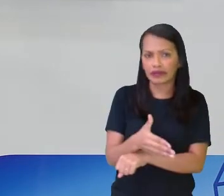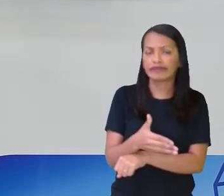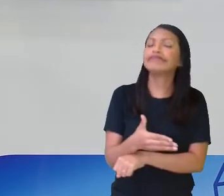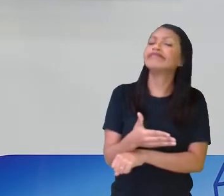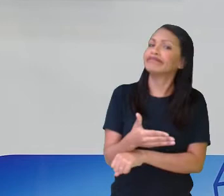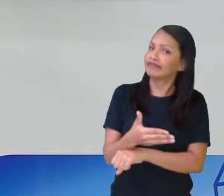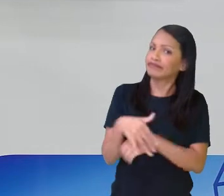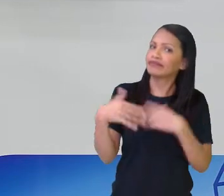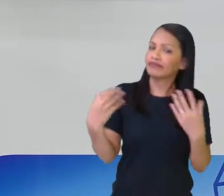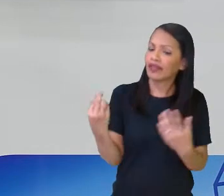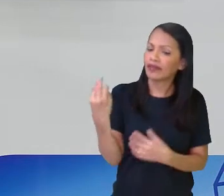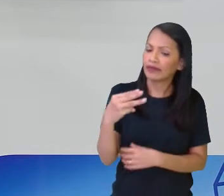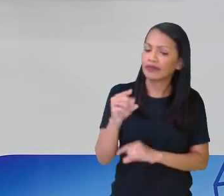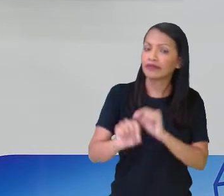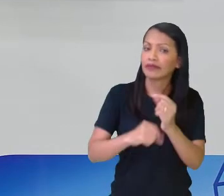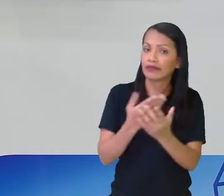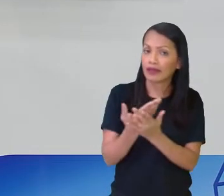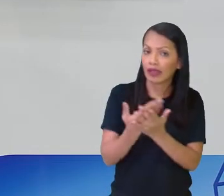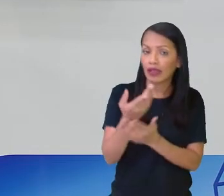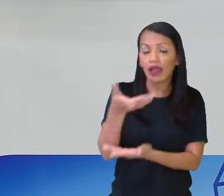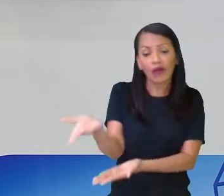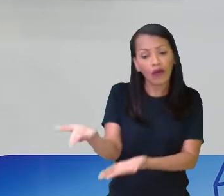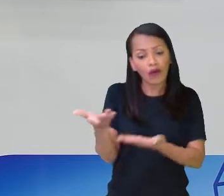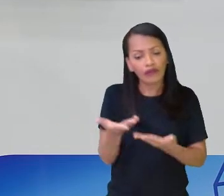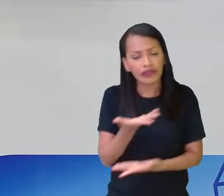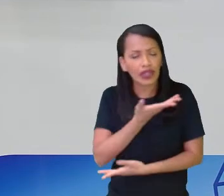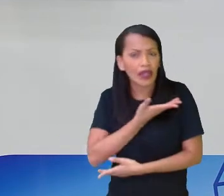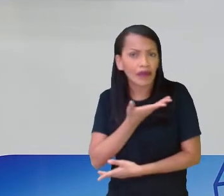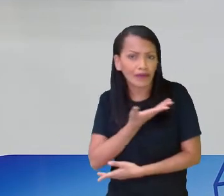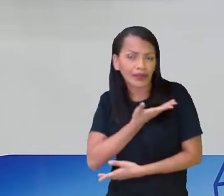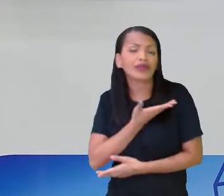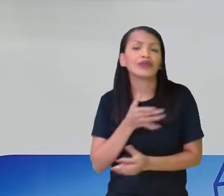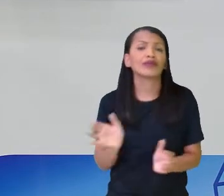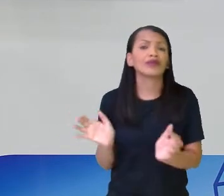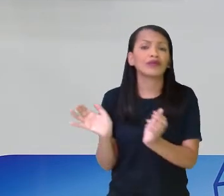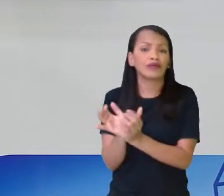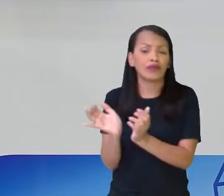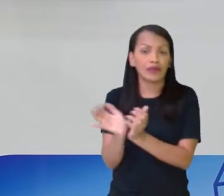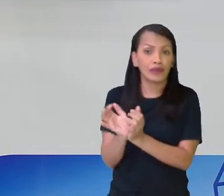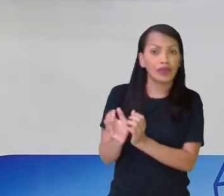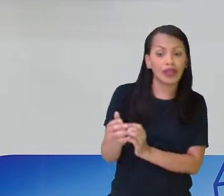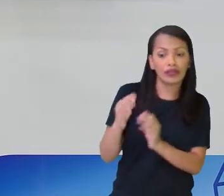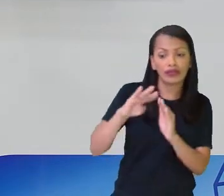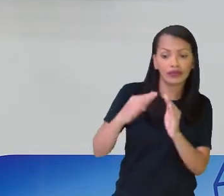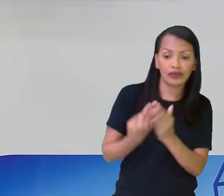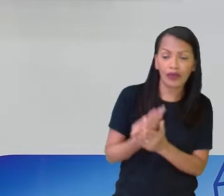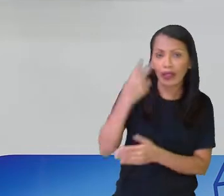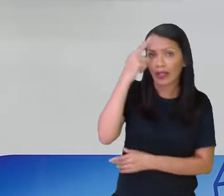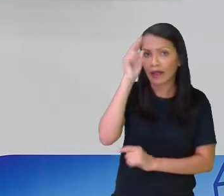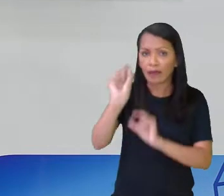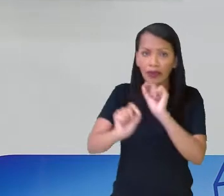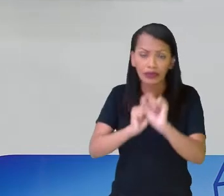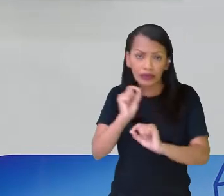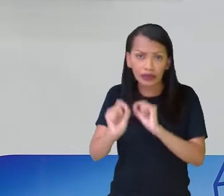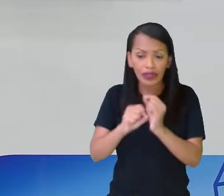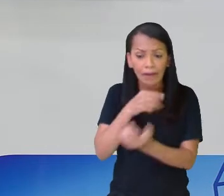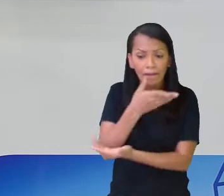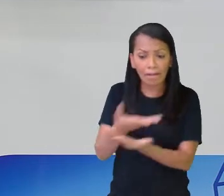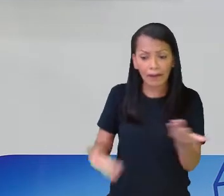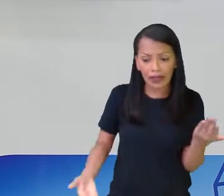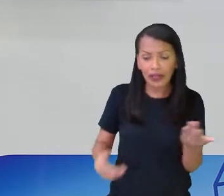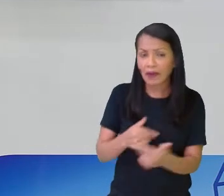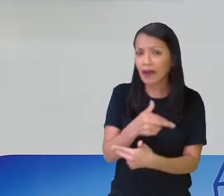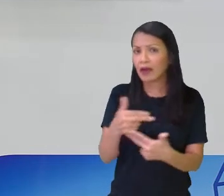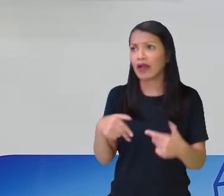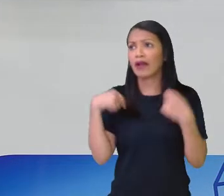explico, tá certo? Vai convidando os teus amigos no grupo da escola, vamos todo mundo assistir a aula de hoje. Lembrando que perdeu alguma